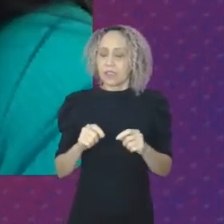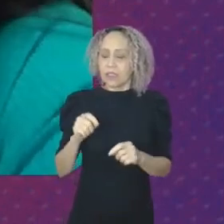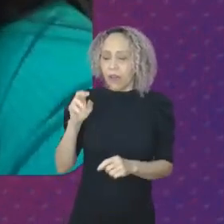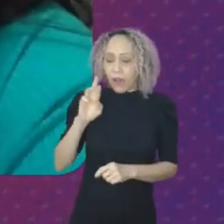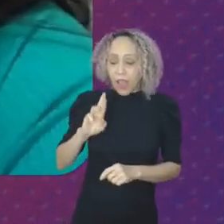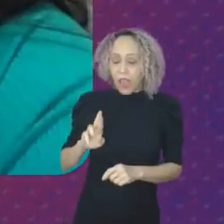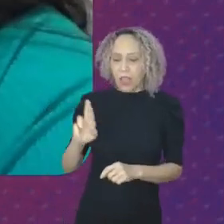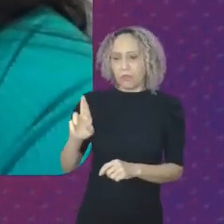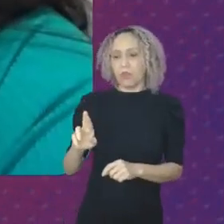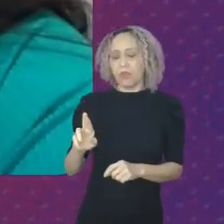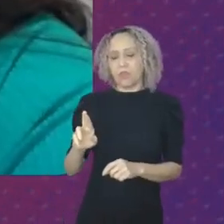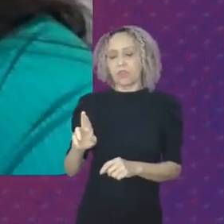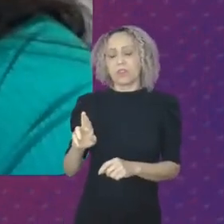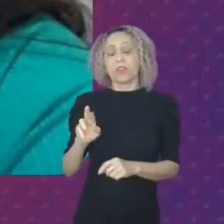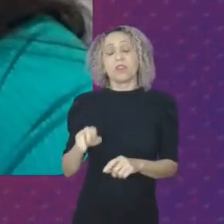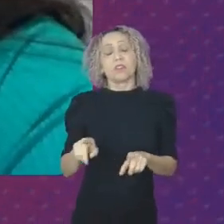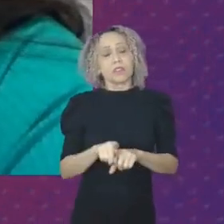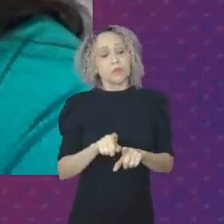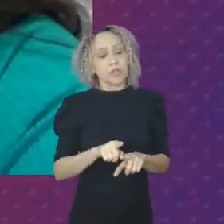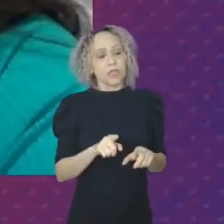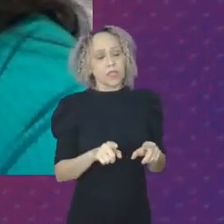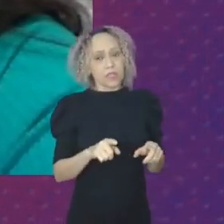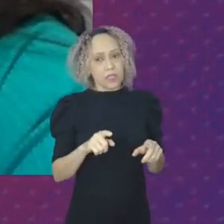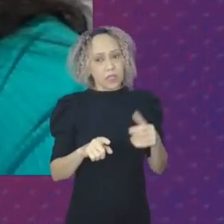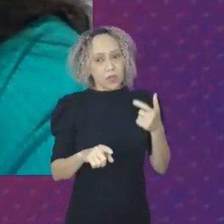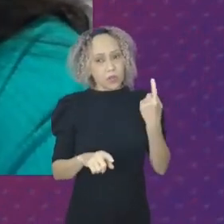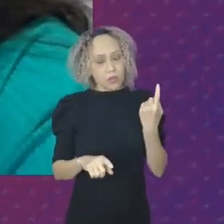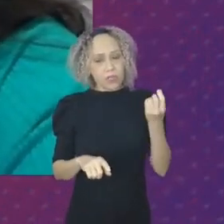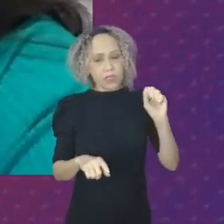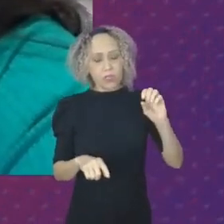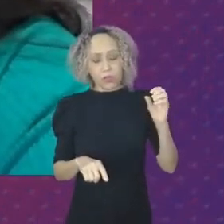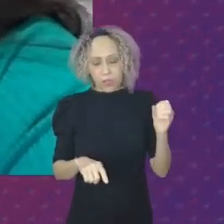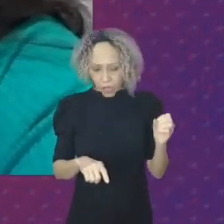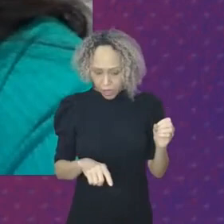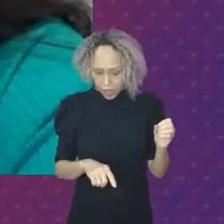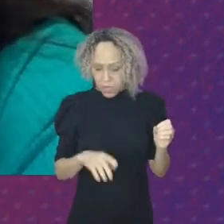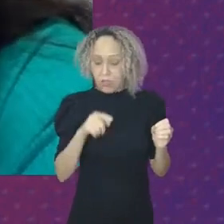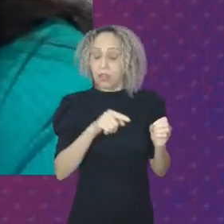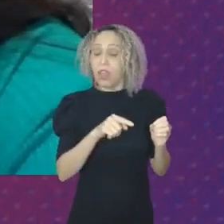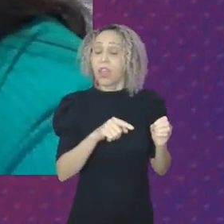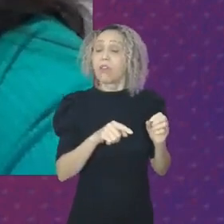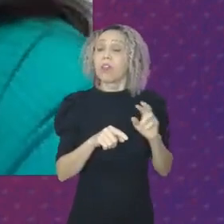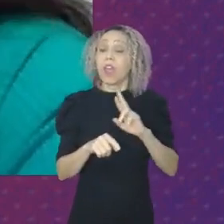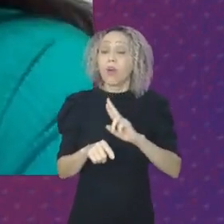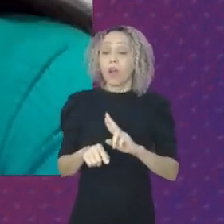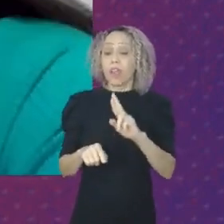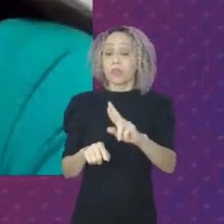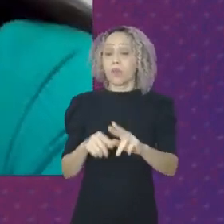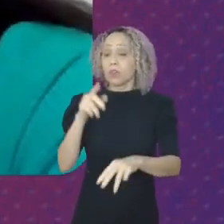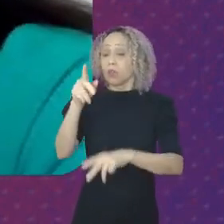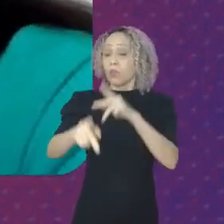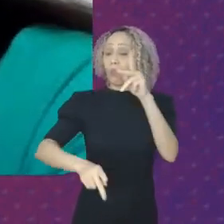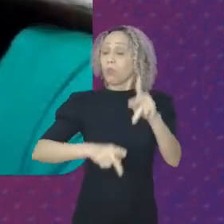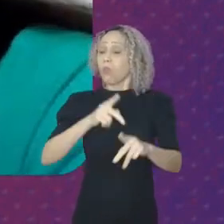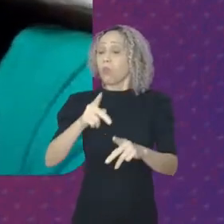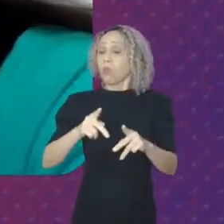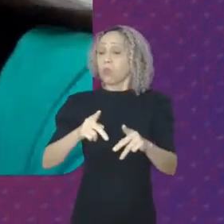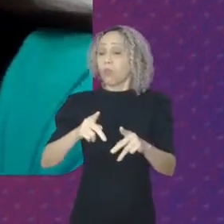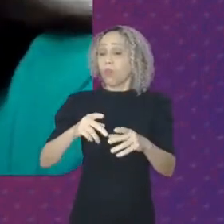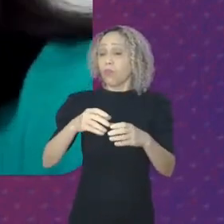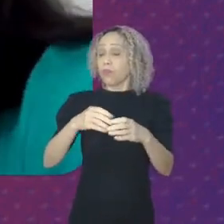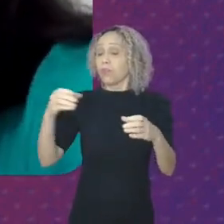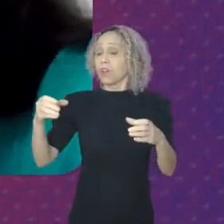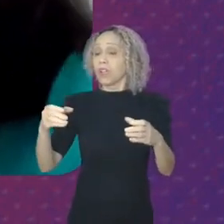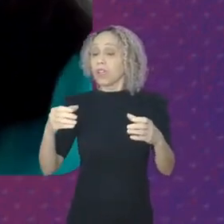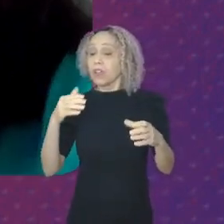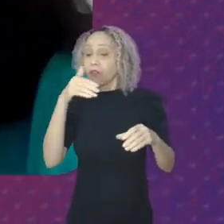que deram a vitória ao presidente Lula. Né? Então, ele vem tratando muito disso, tratou disso na campanha, tratou na posse